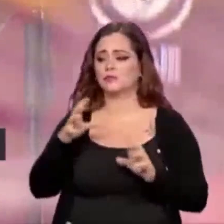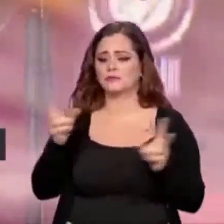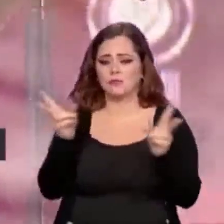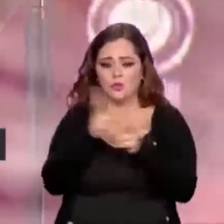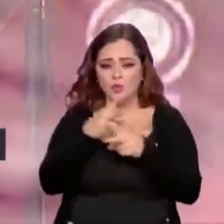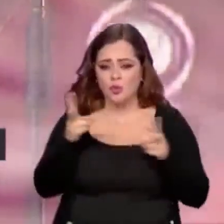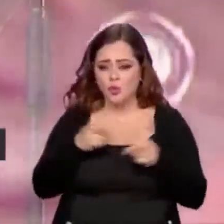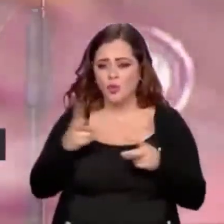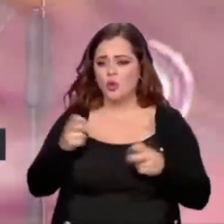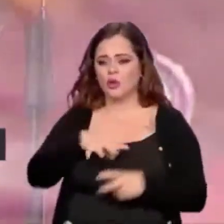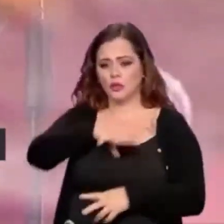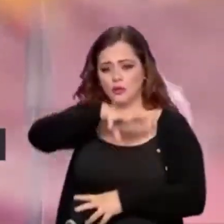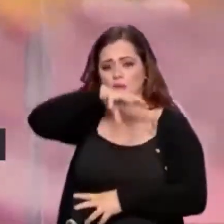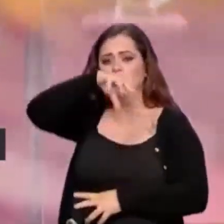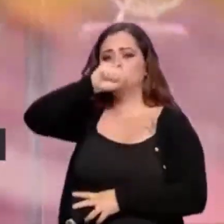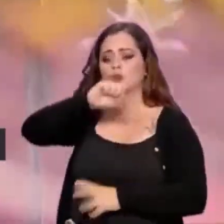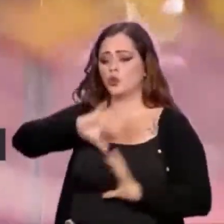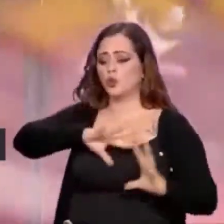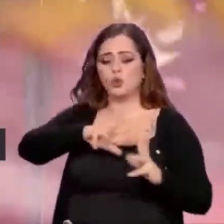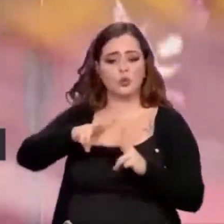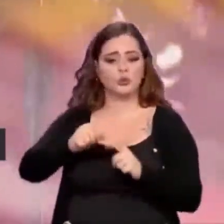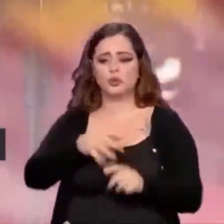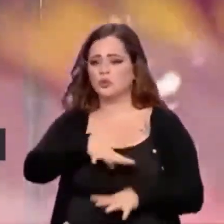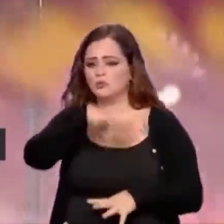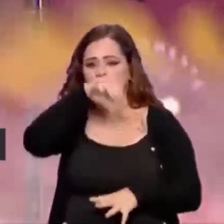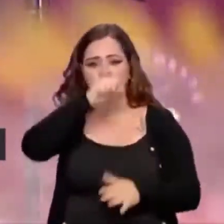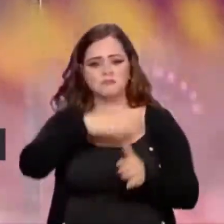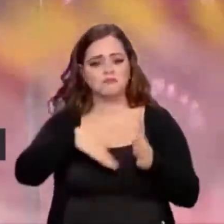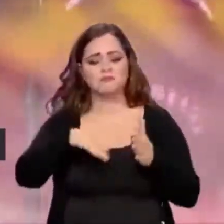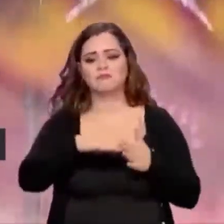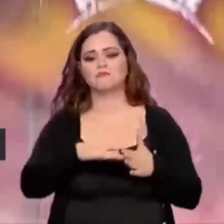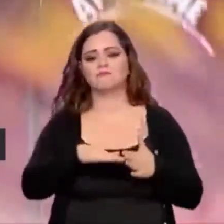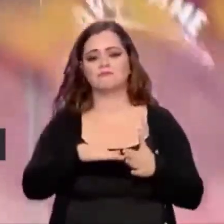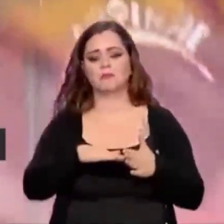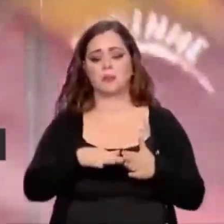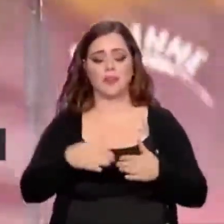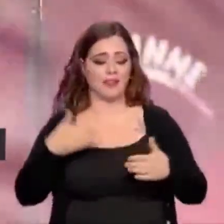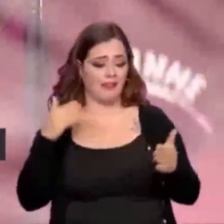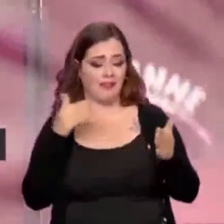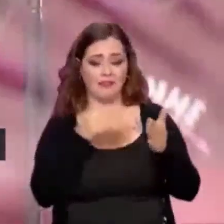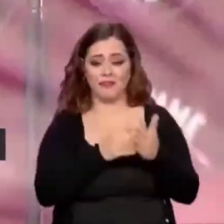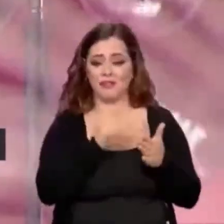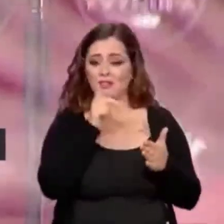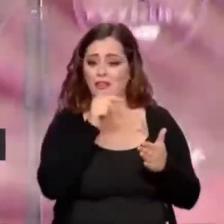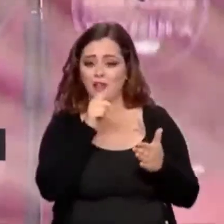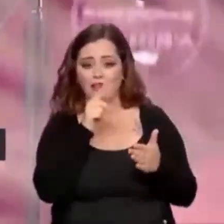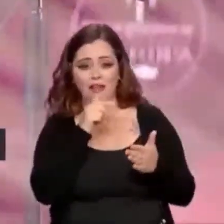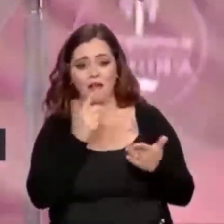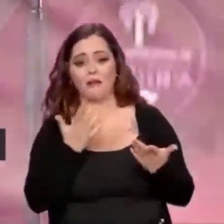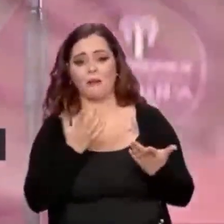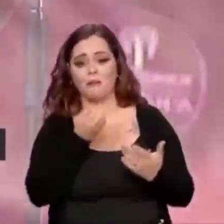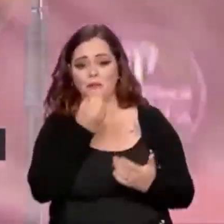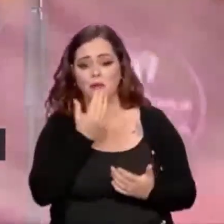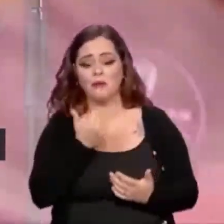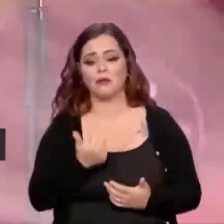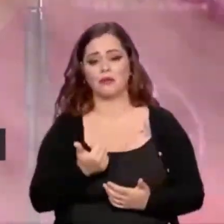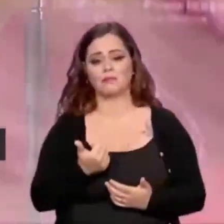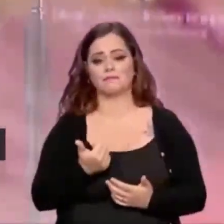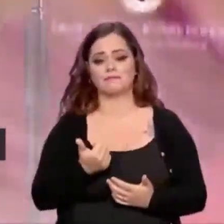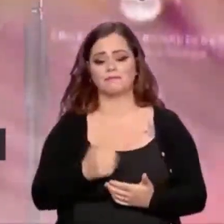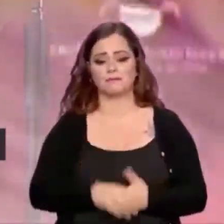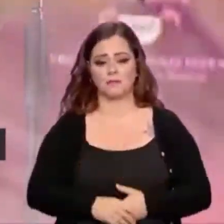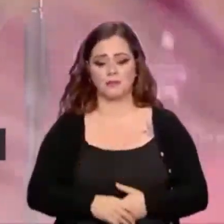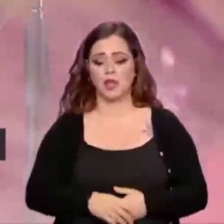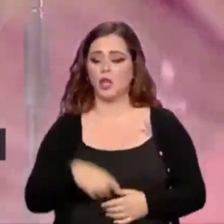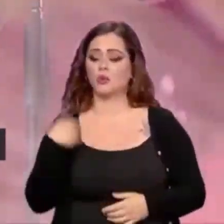respiramos, que é o mesmo ar que todos respiram. Afetam o acesso à água limpa, de que